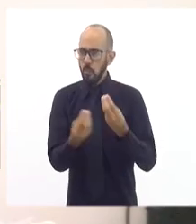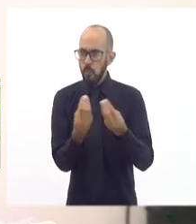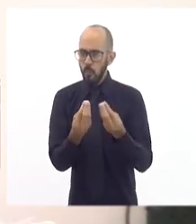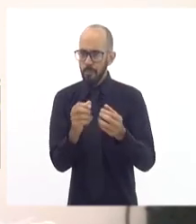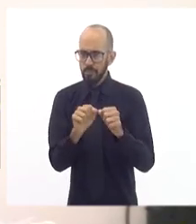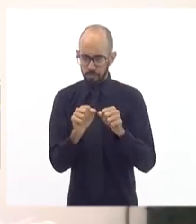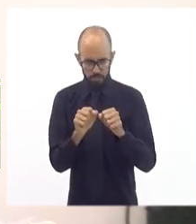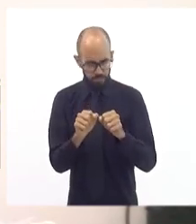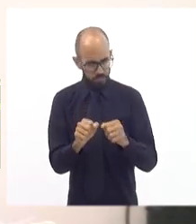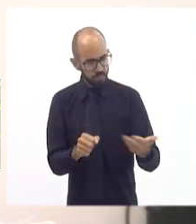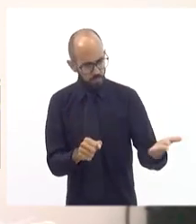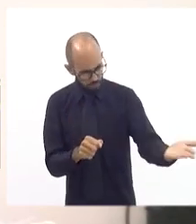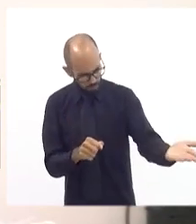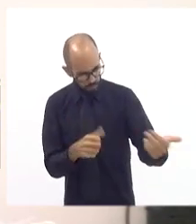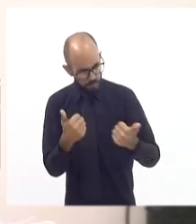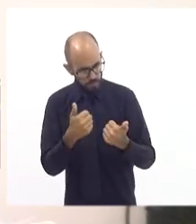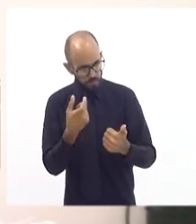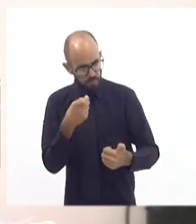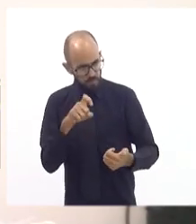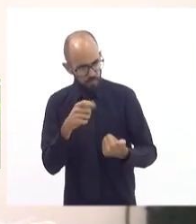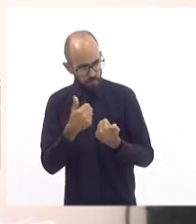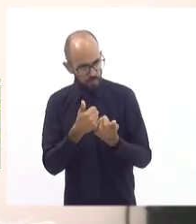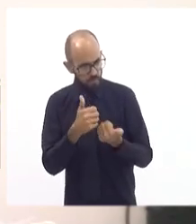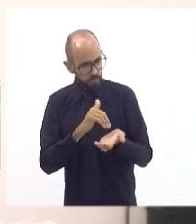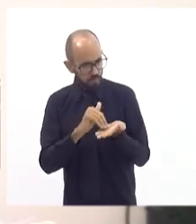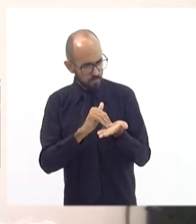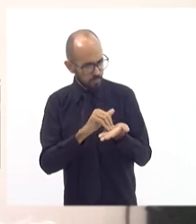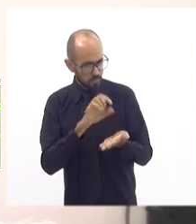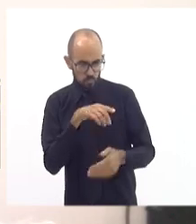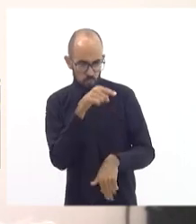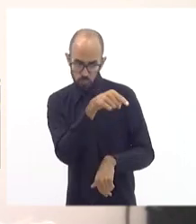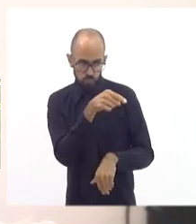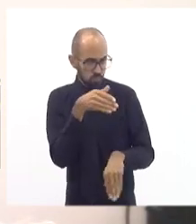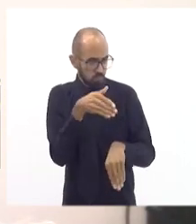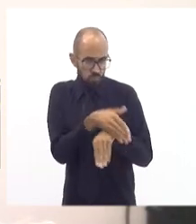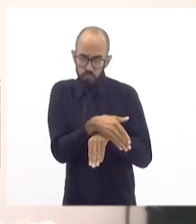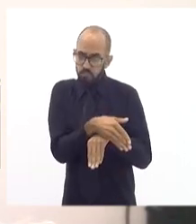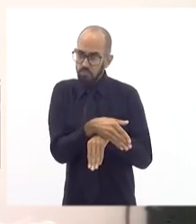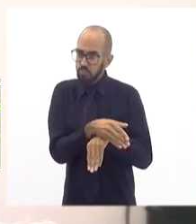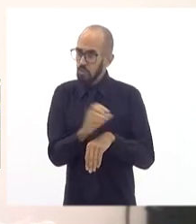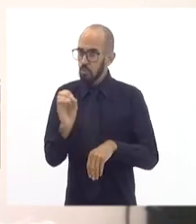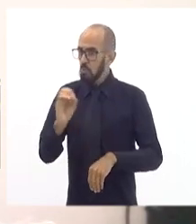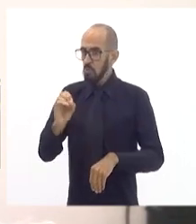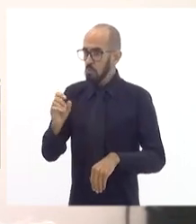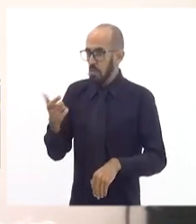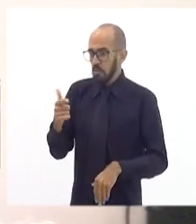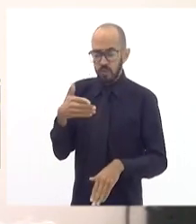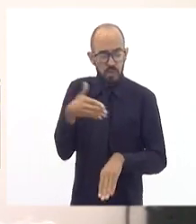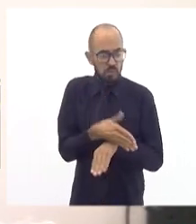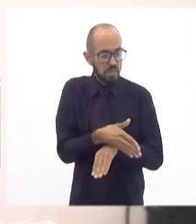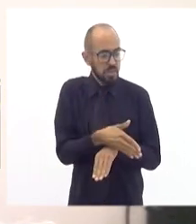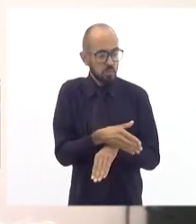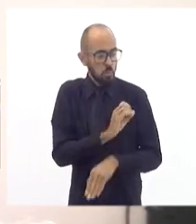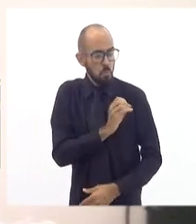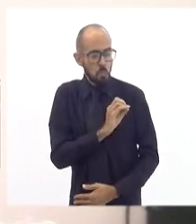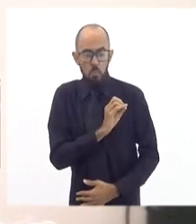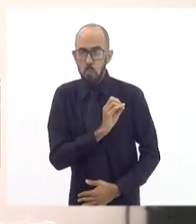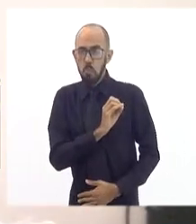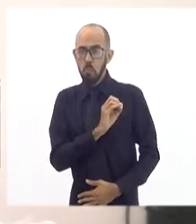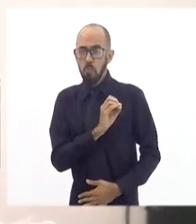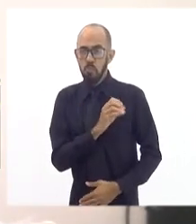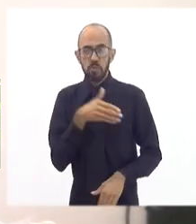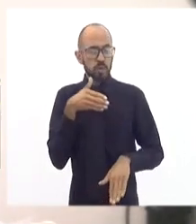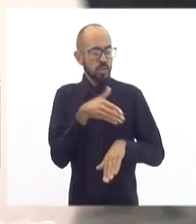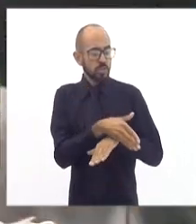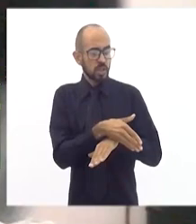e se o senhor e secretário teve acesso só o senhor teve acesso porque mais ninguém teve acesso ninguém teve